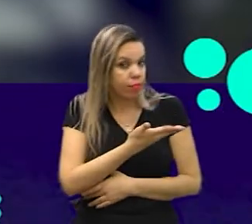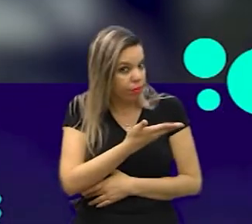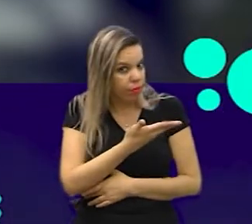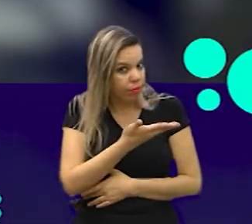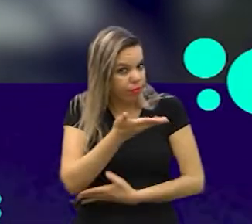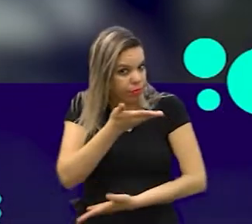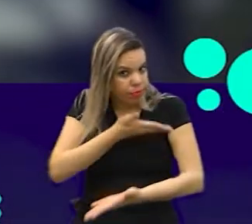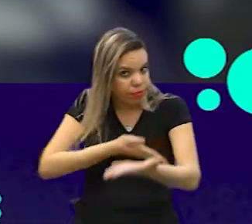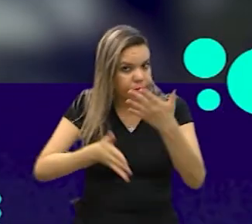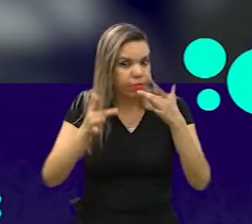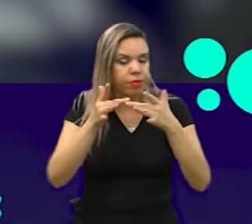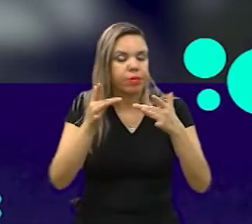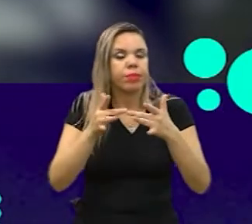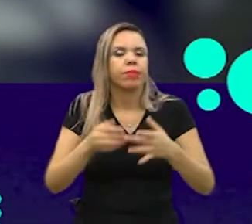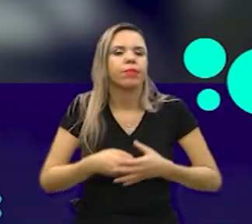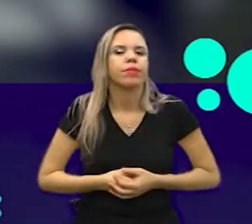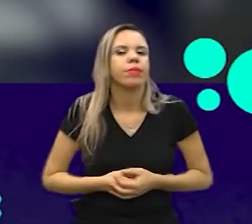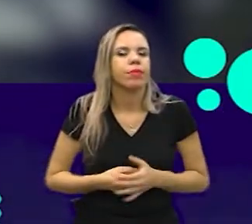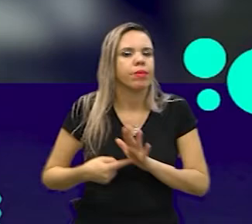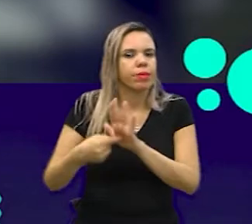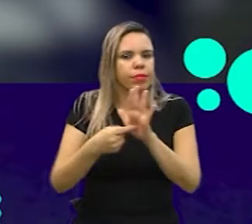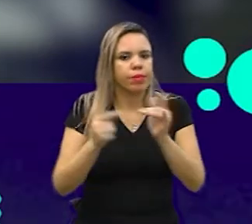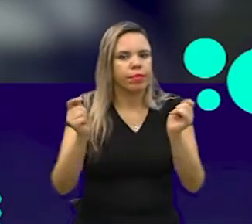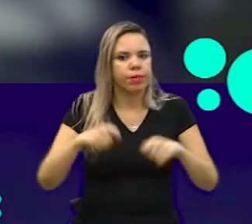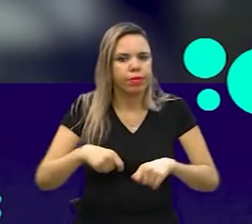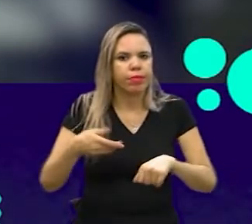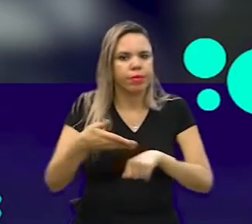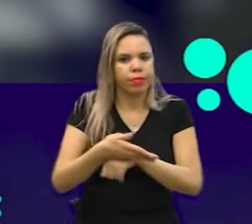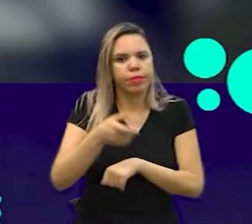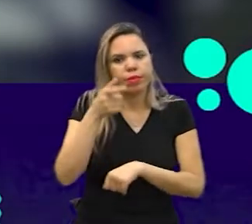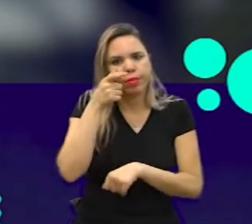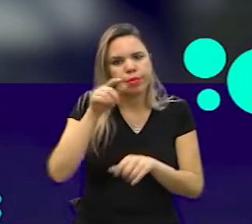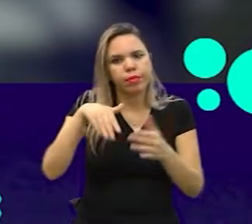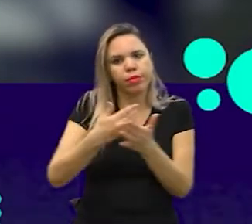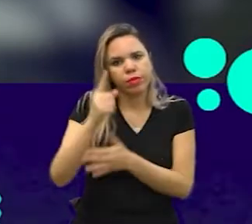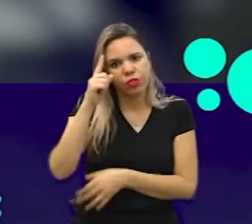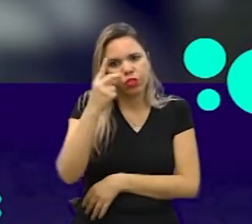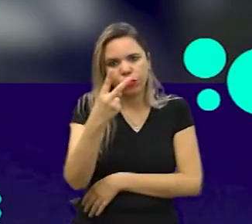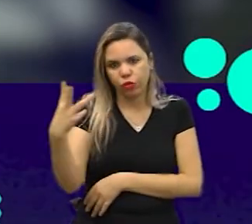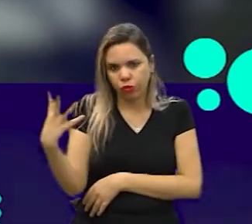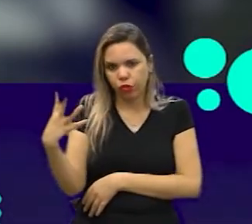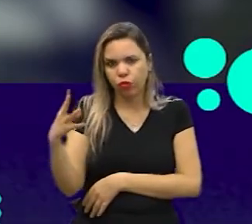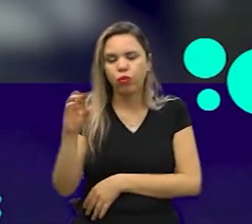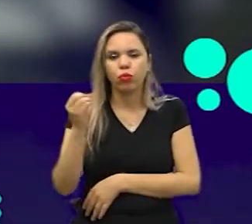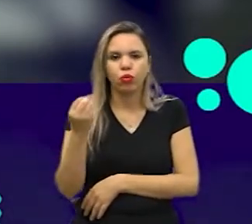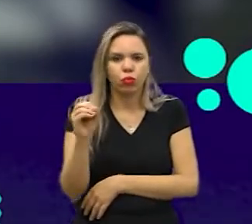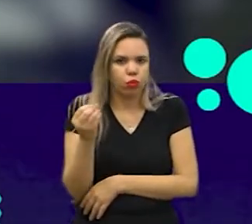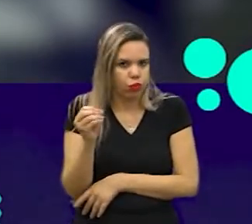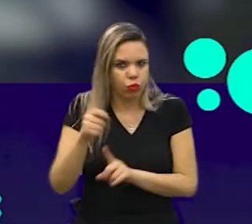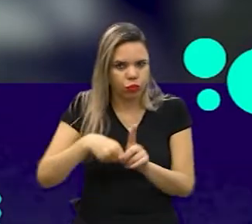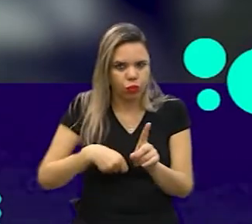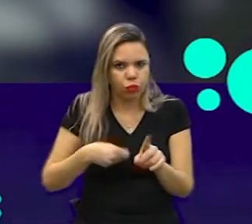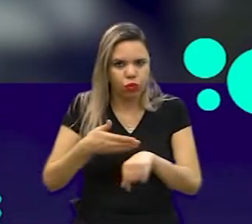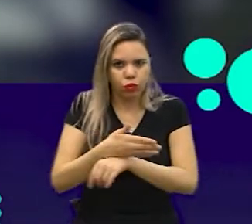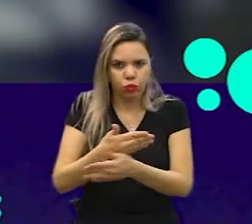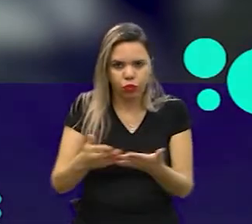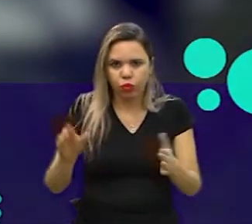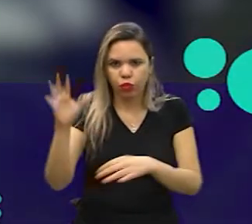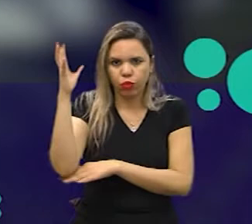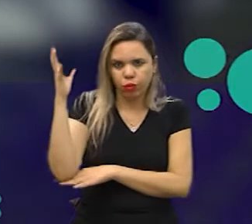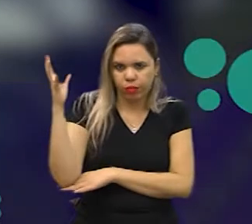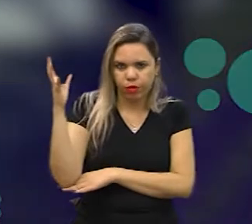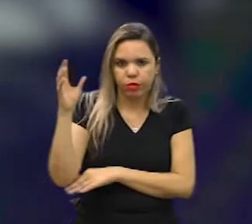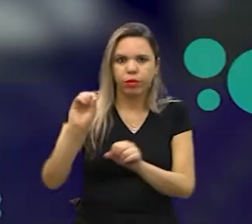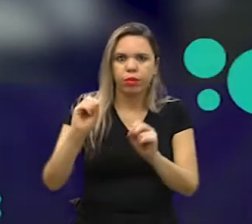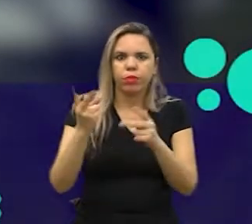de Tarsila e interagir com o ambiente. A mostra pode ser visitada até o dia 24 de outubro na Entrada